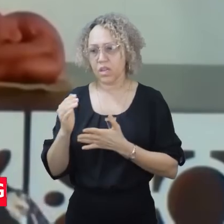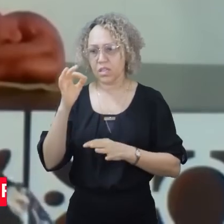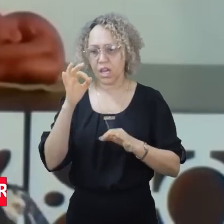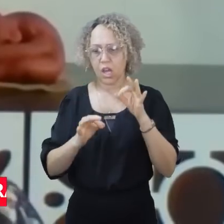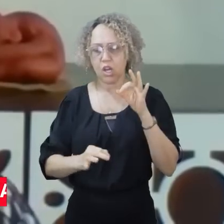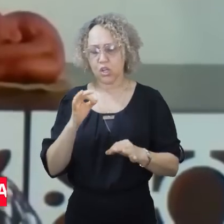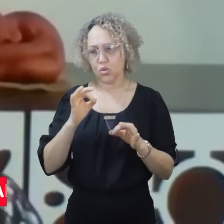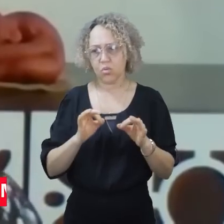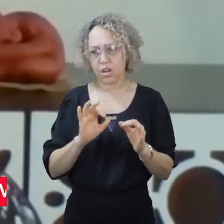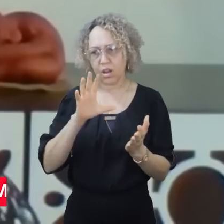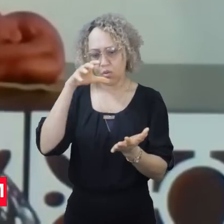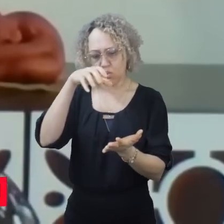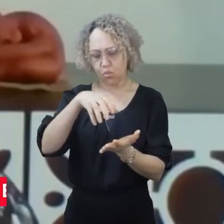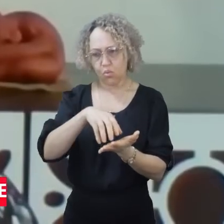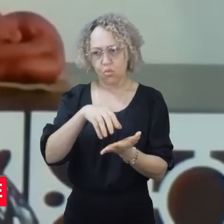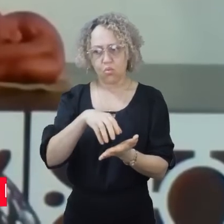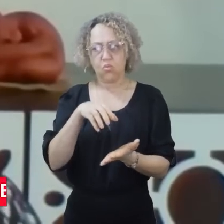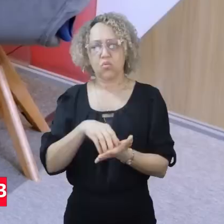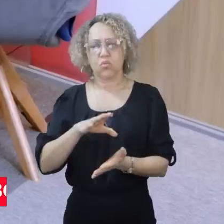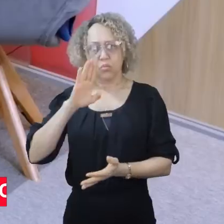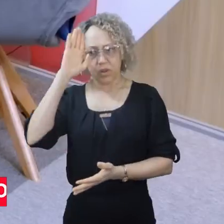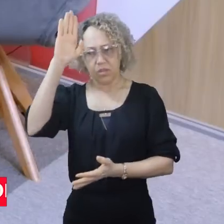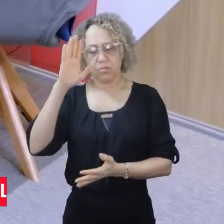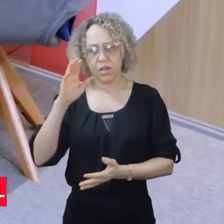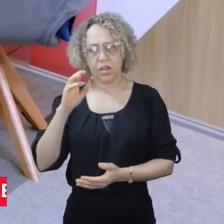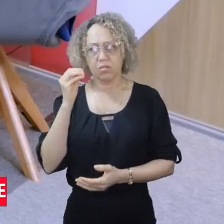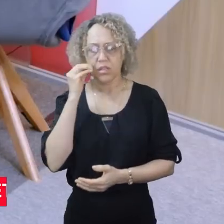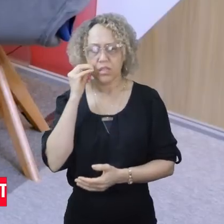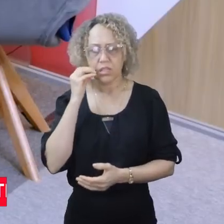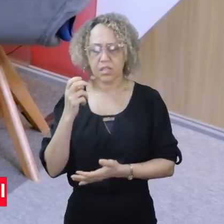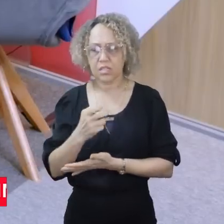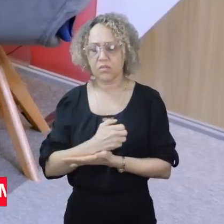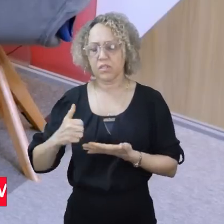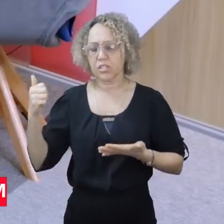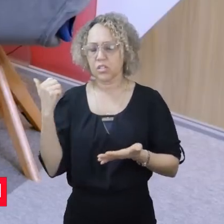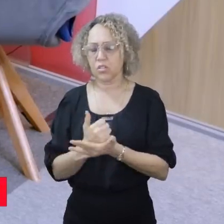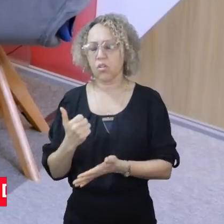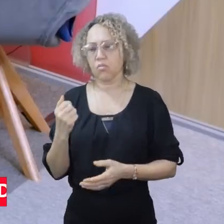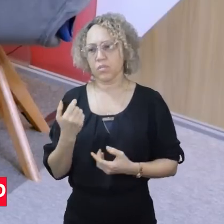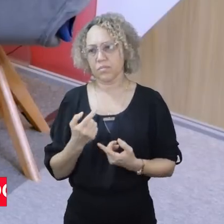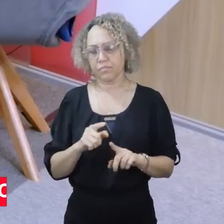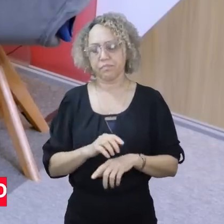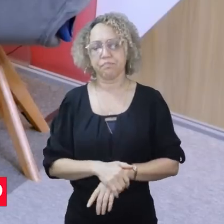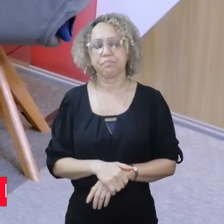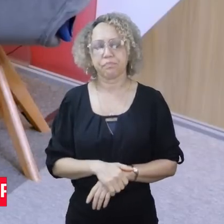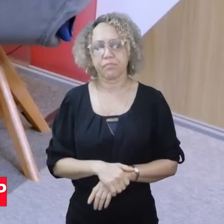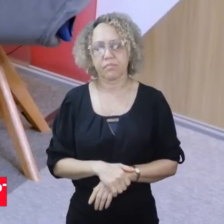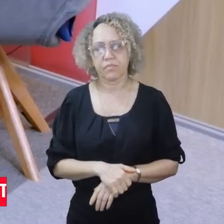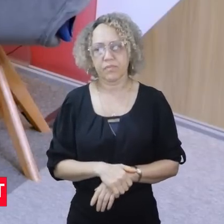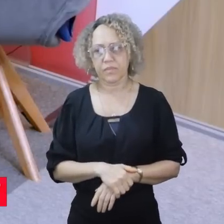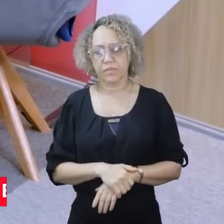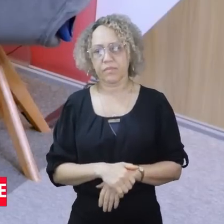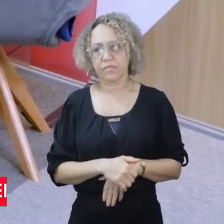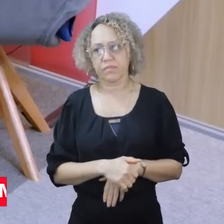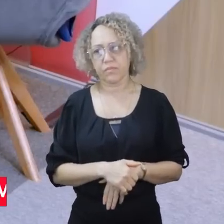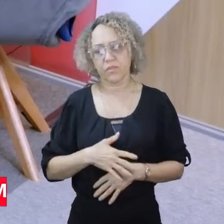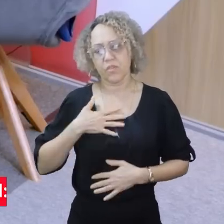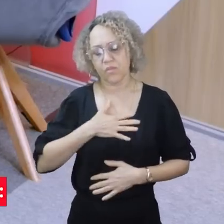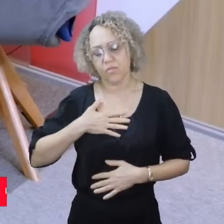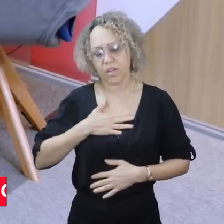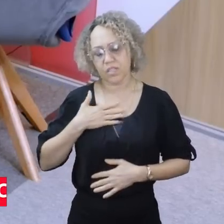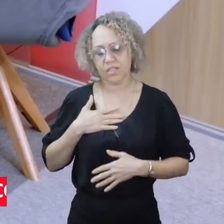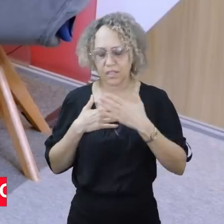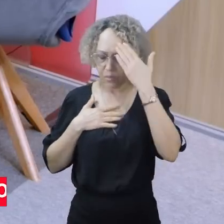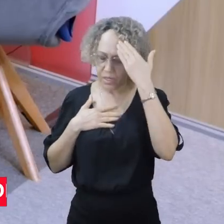duro, né, da tentativa de golpe. Obrigado pela sua participação aqui com a gente, viu? De nada, foi um prazer. Um abraço